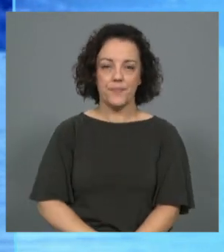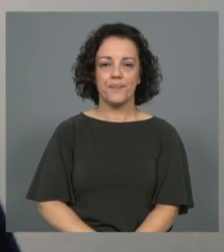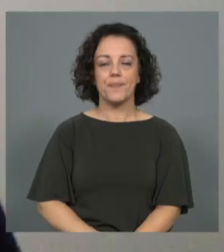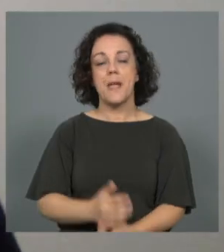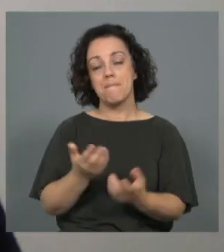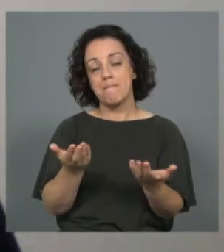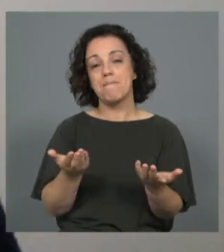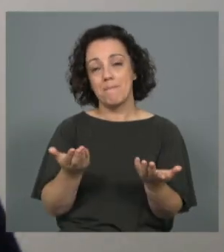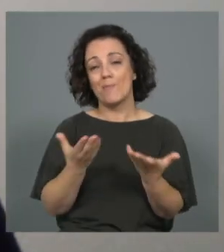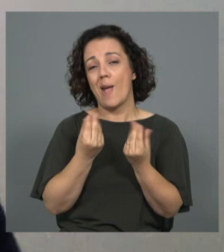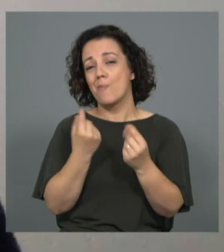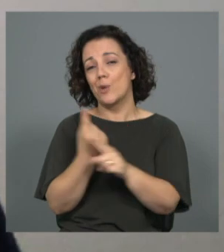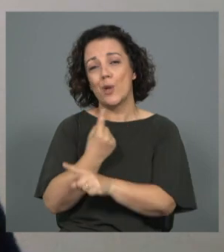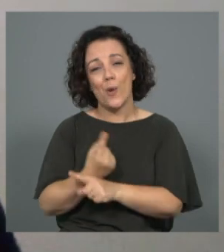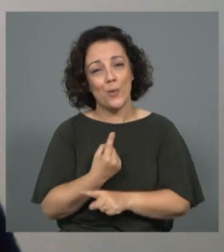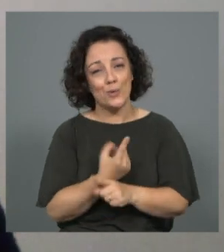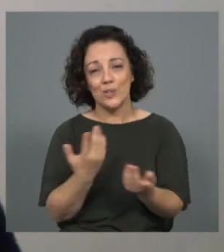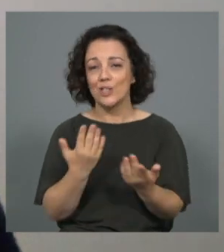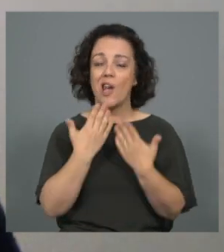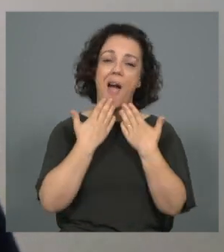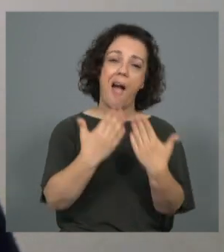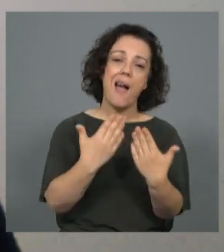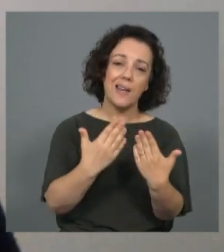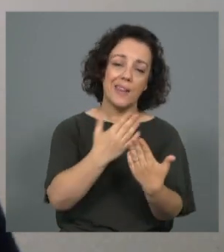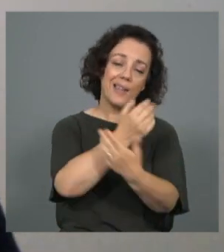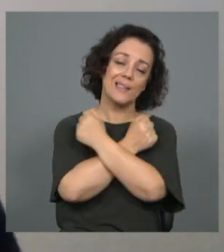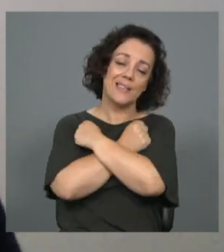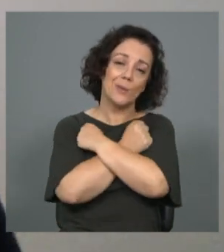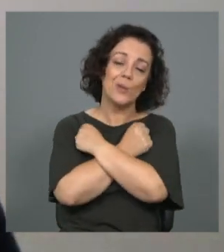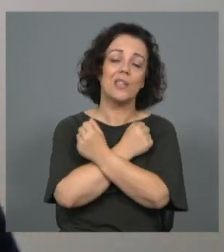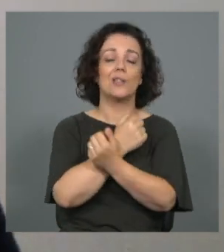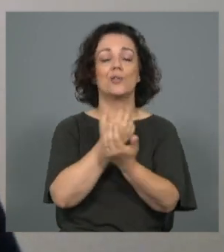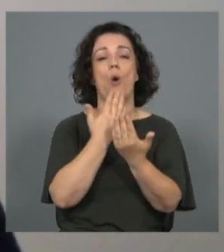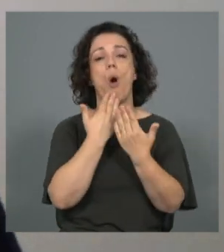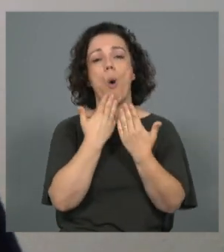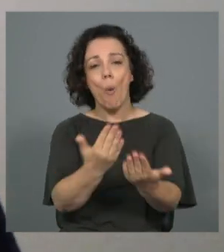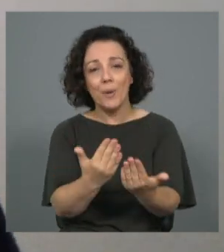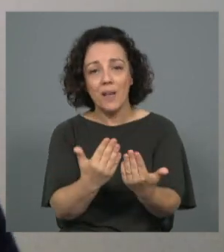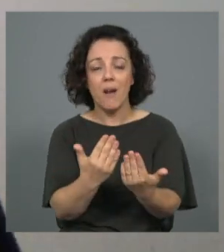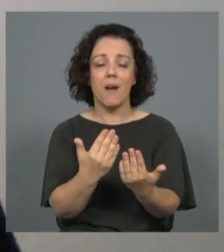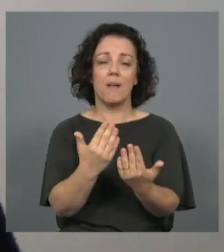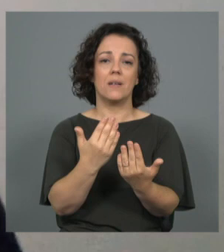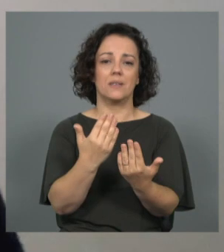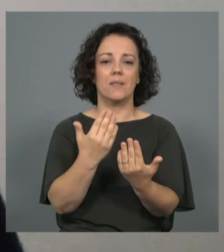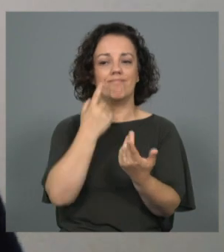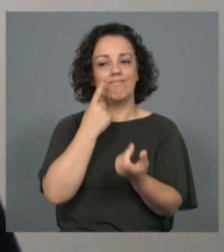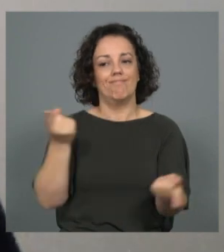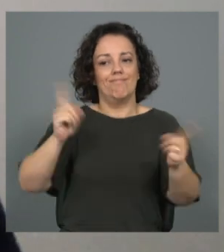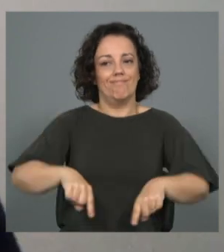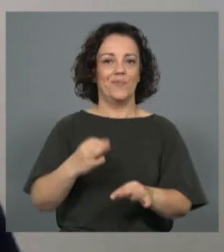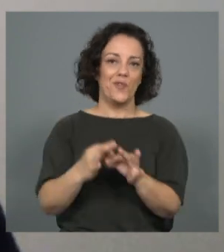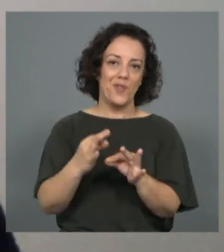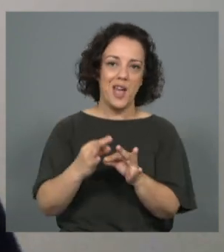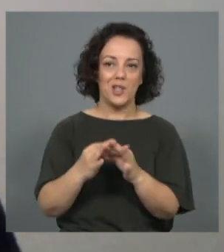Pois, temos muitas coisas para agradecer ao Senhor Santo Cristo dos Milagres, dar-lhe graças pelo facto de podermos novamente fazer a festa e de estarmos